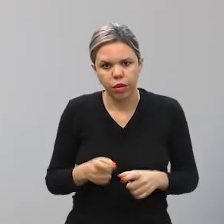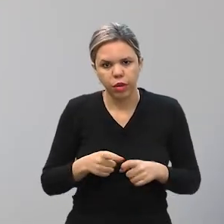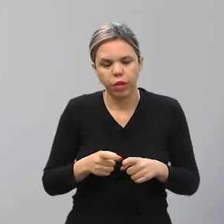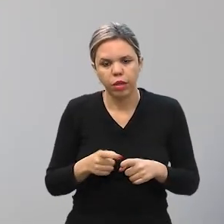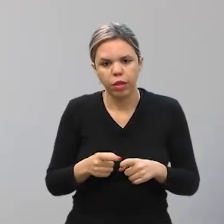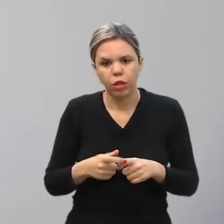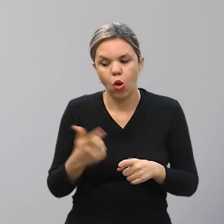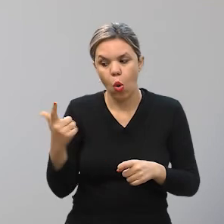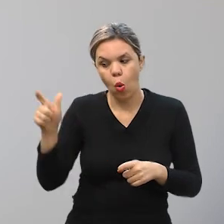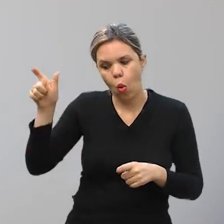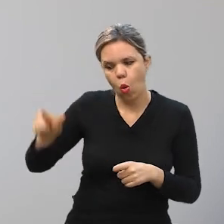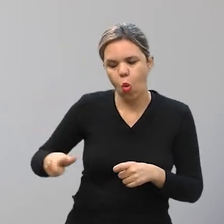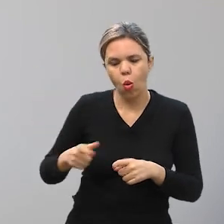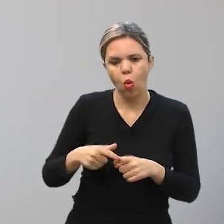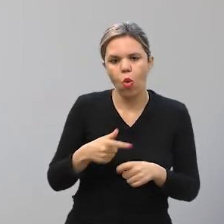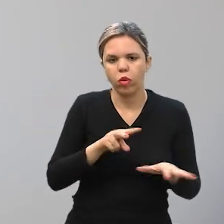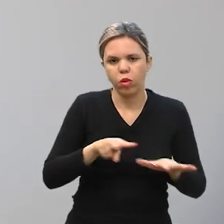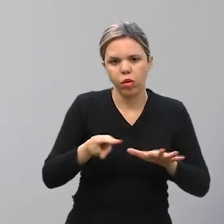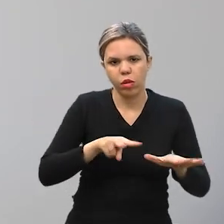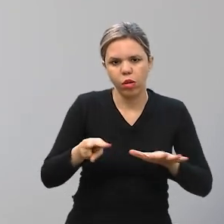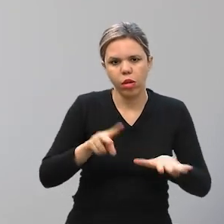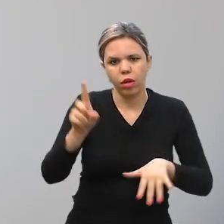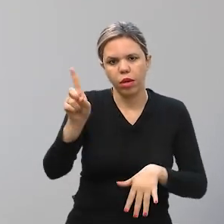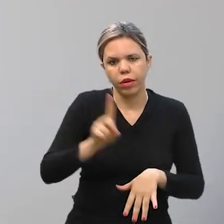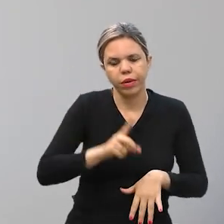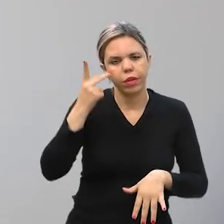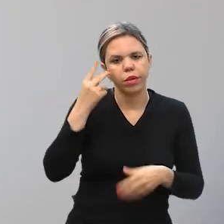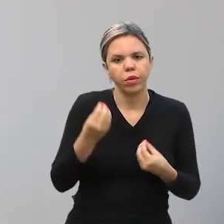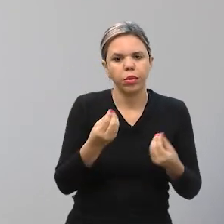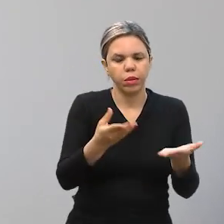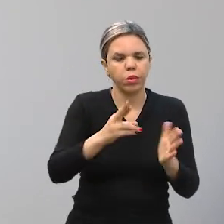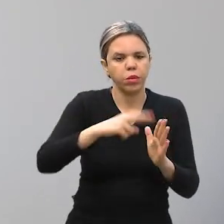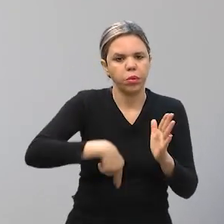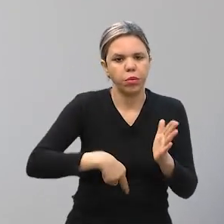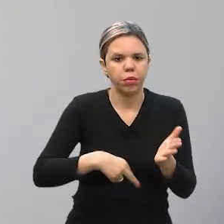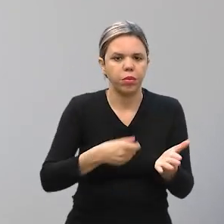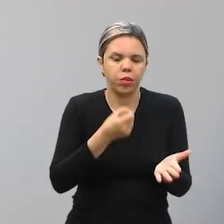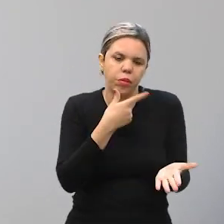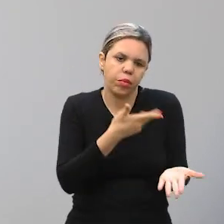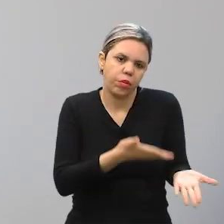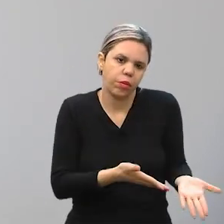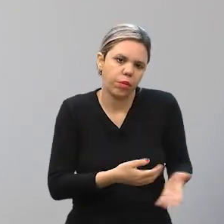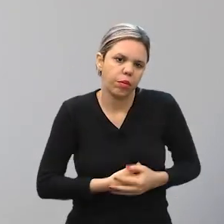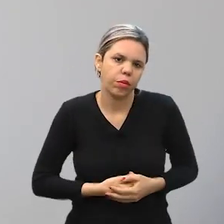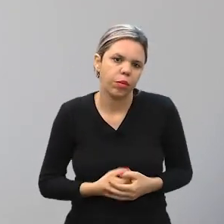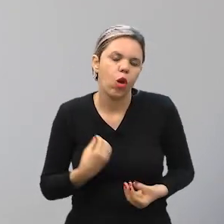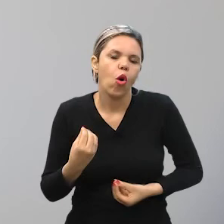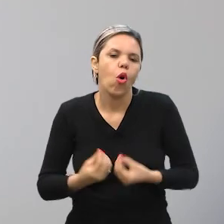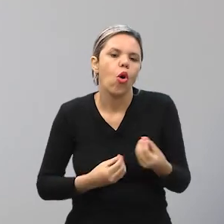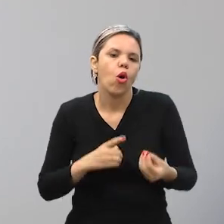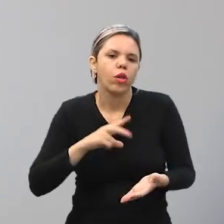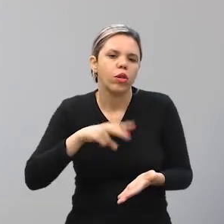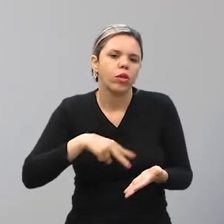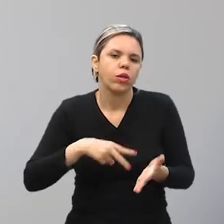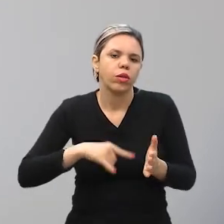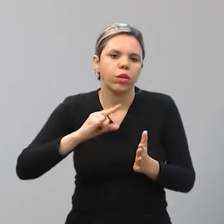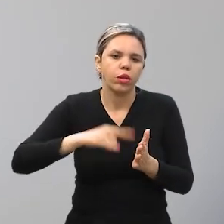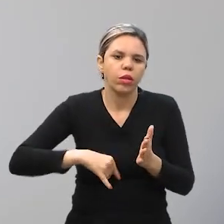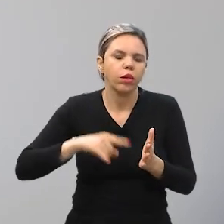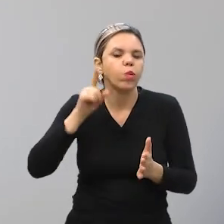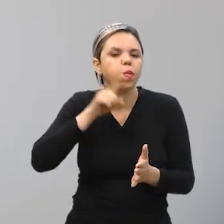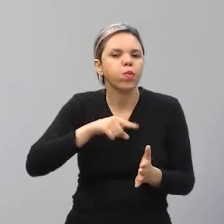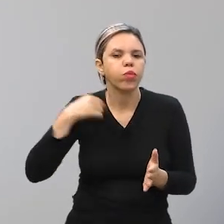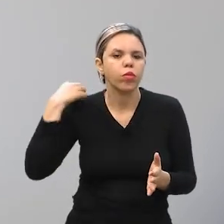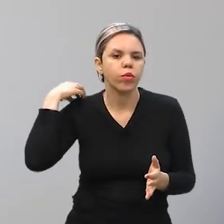médico. Então, toda semana ela vinha de São Paulo e me trazia a receita. Como eu tinha lido o protocolo lá dos